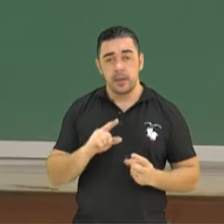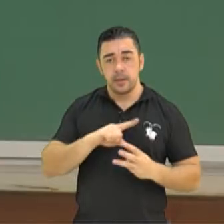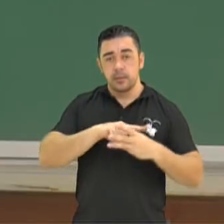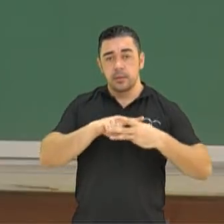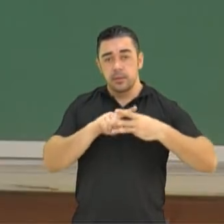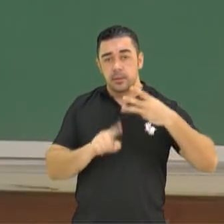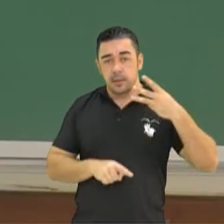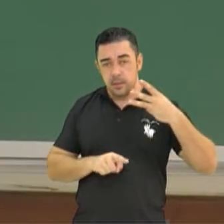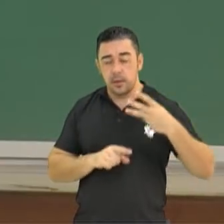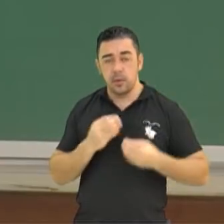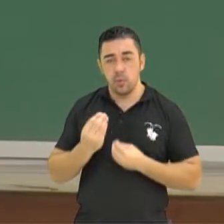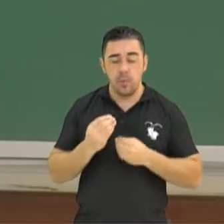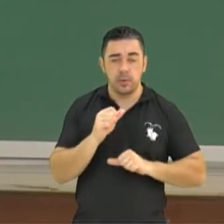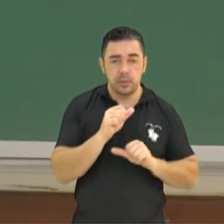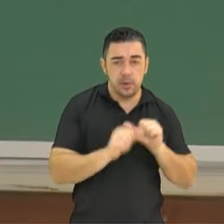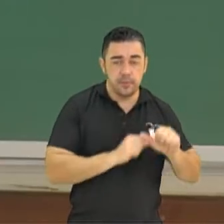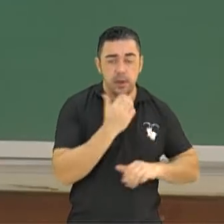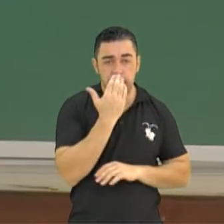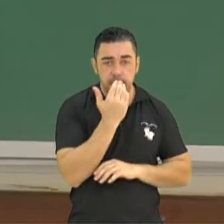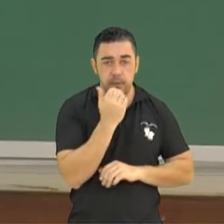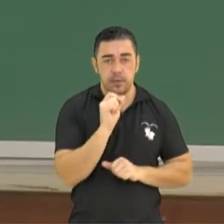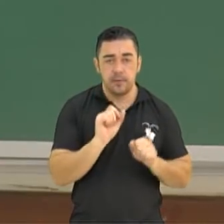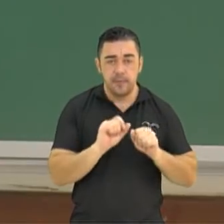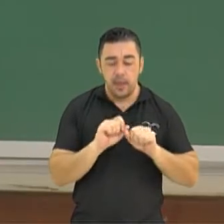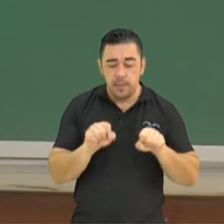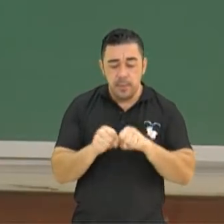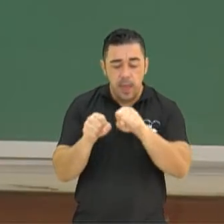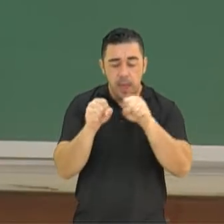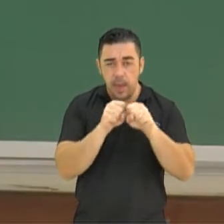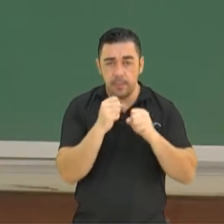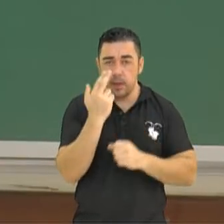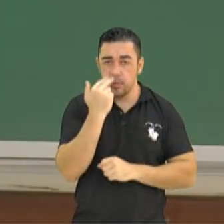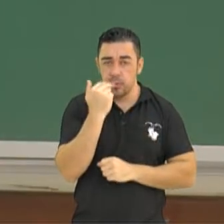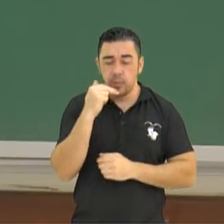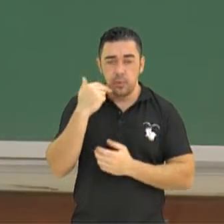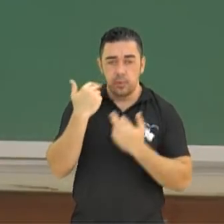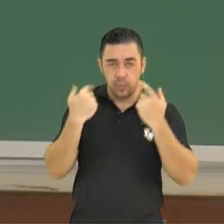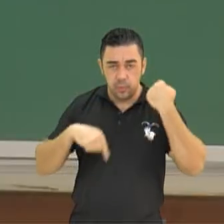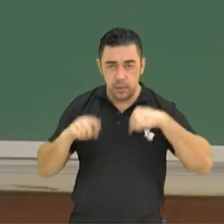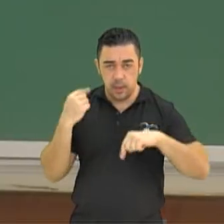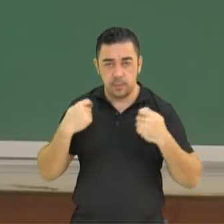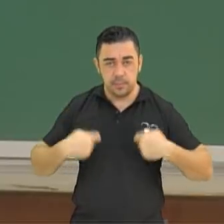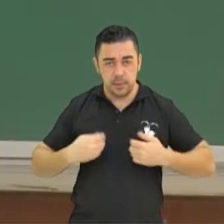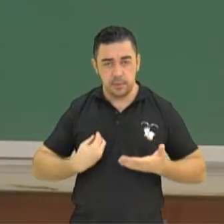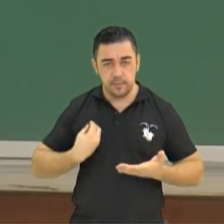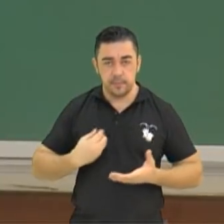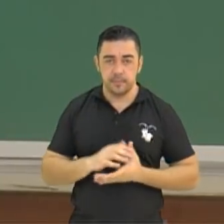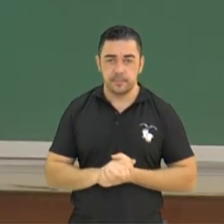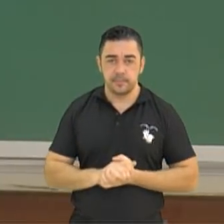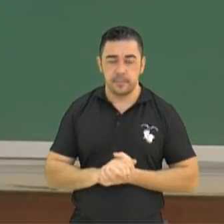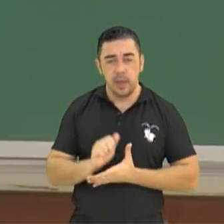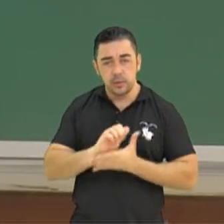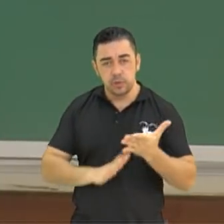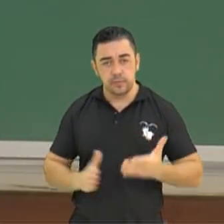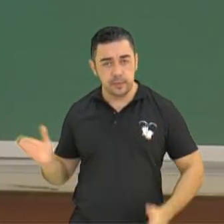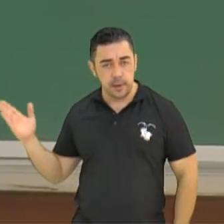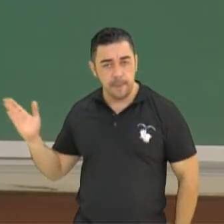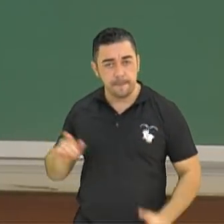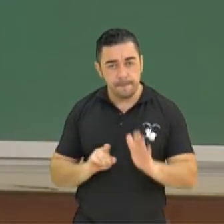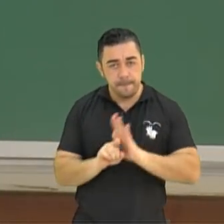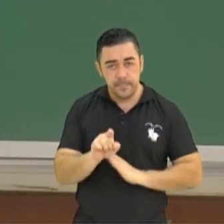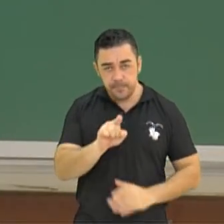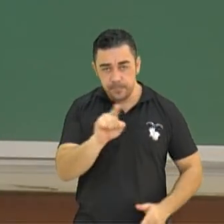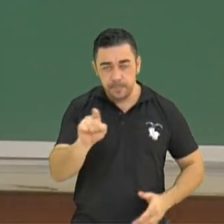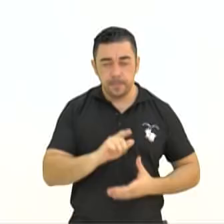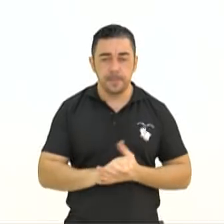digestão, transformação de alimentos em substâncias assimiláveis, os nutrientes que a gente precisa para sobreviver, tá? Um exercício perguntando sobre isso para